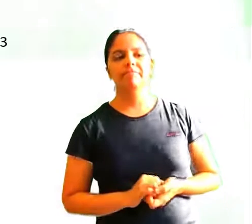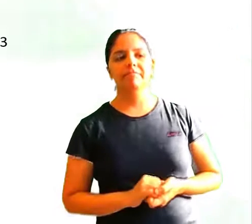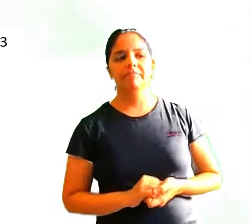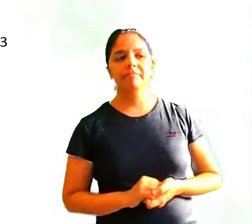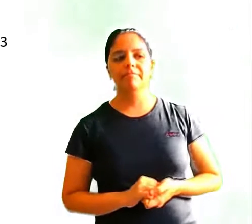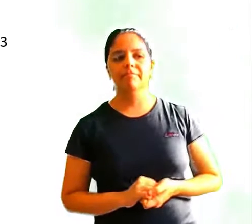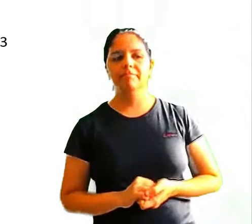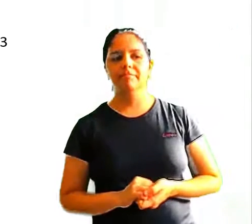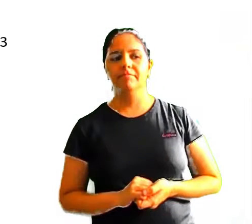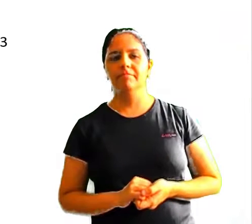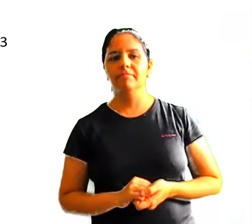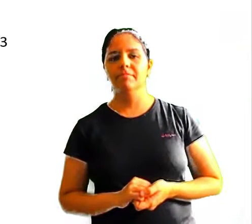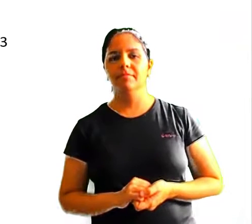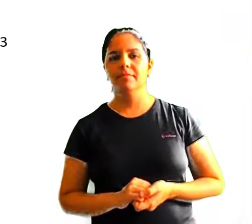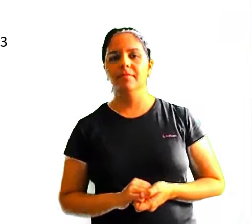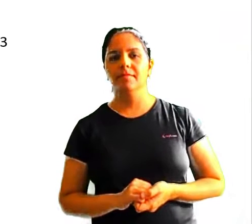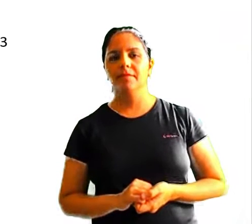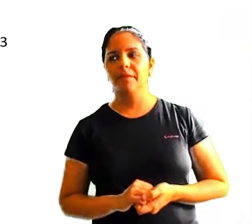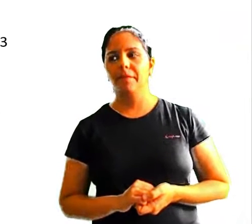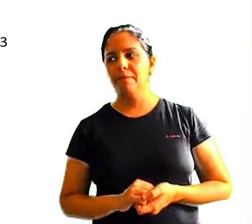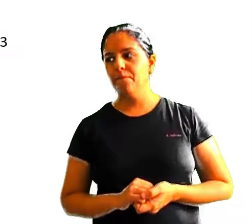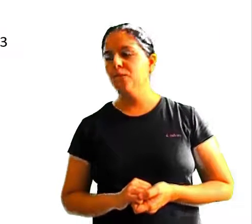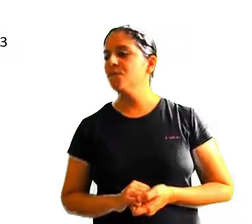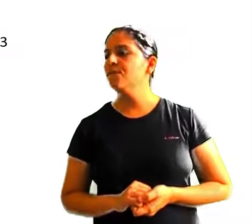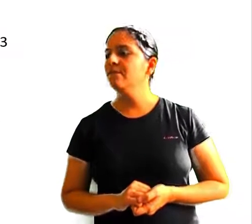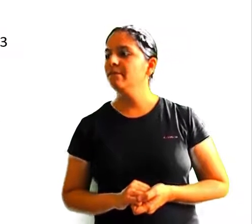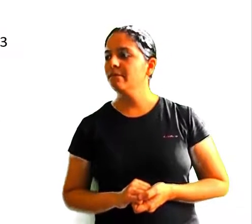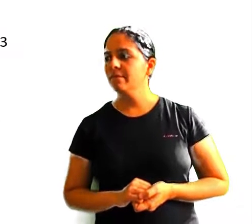percorre cada resistor, tá certo?